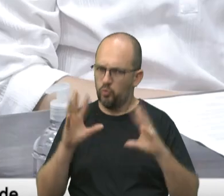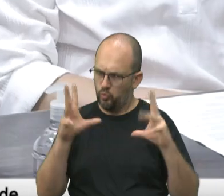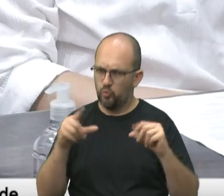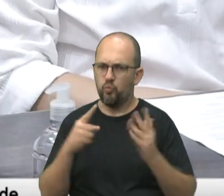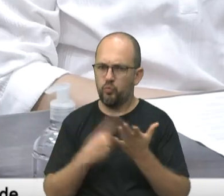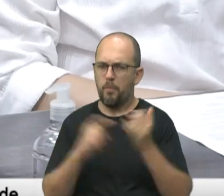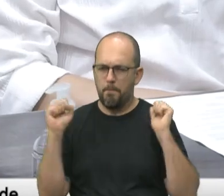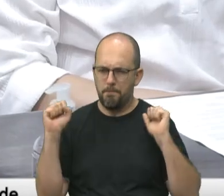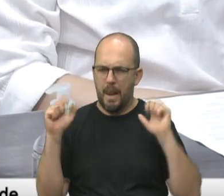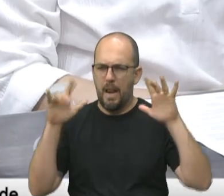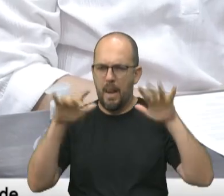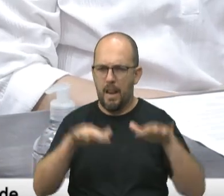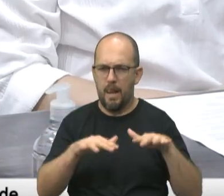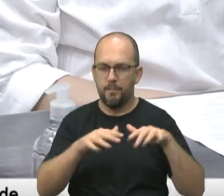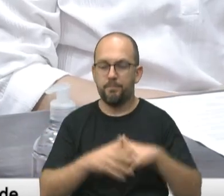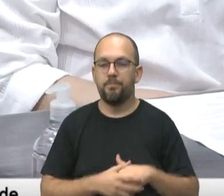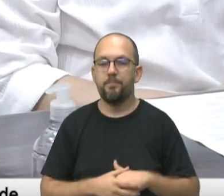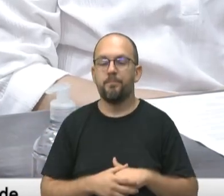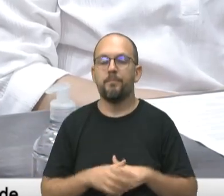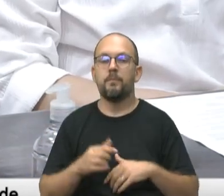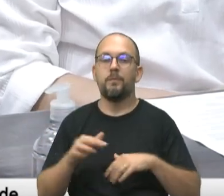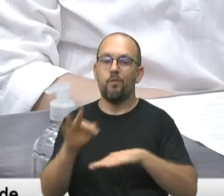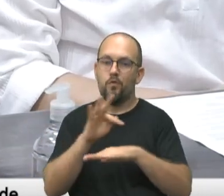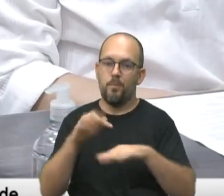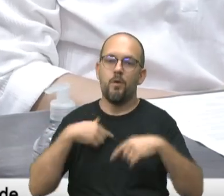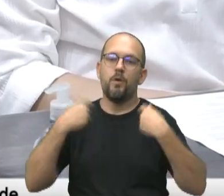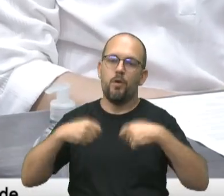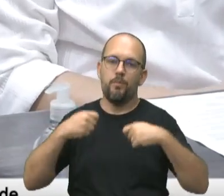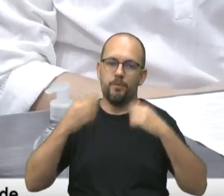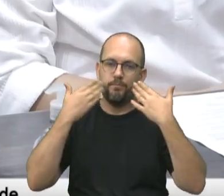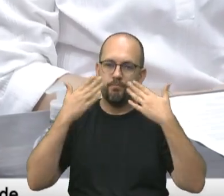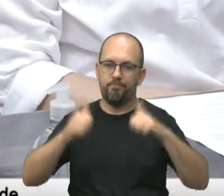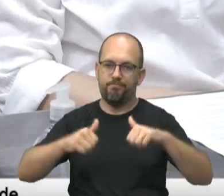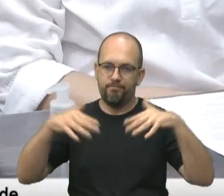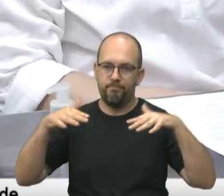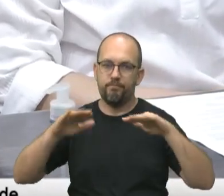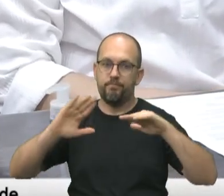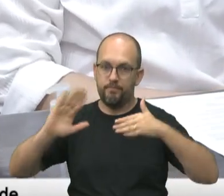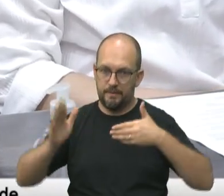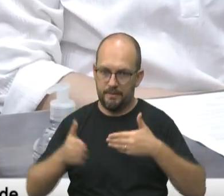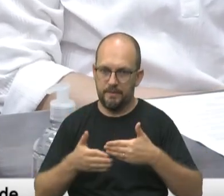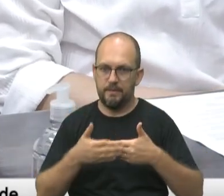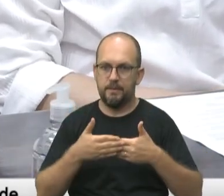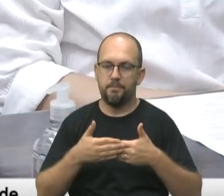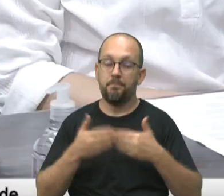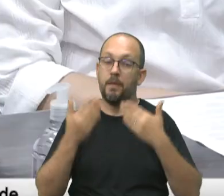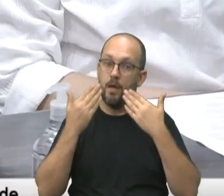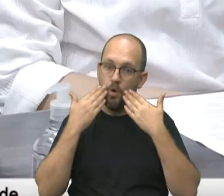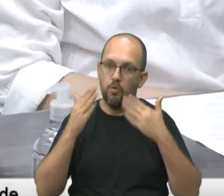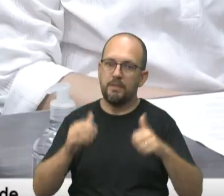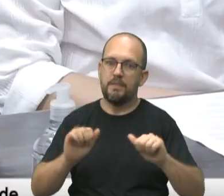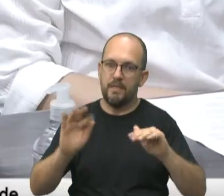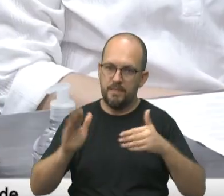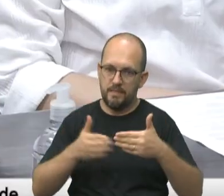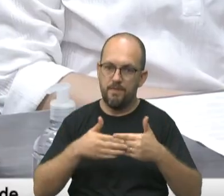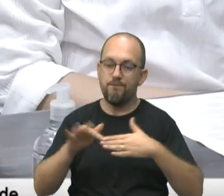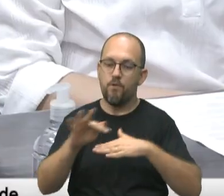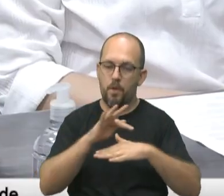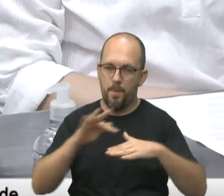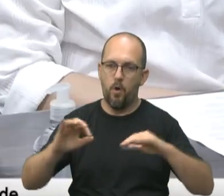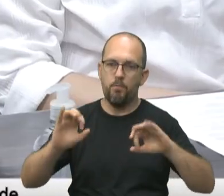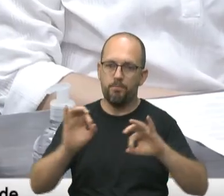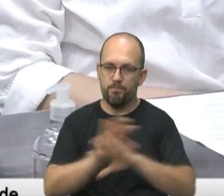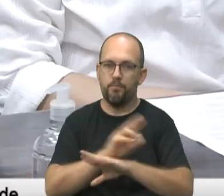cá. Formalmente, eu preciso encerrar a audiência. Não, a audiência eu preciso encerrar formalmente por conta